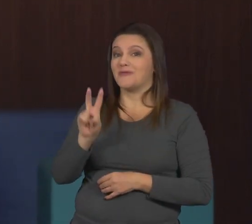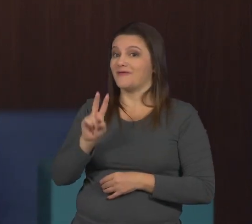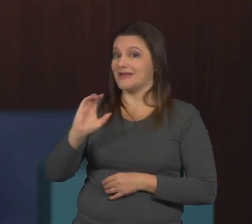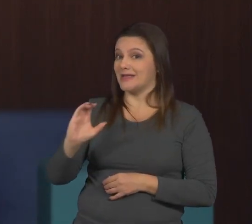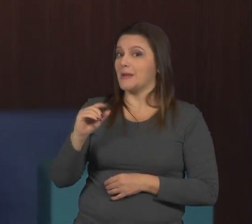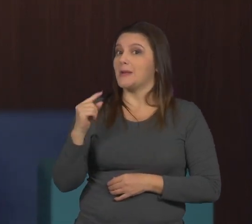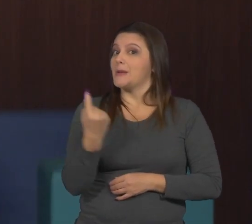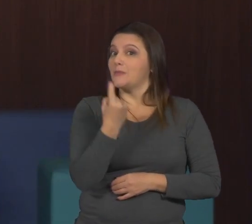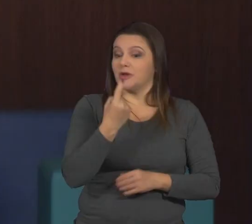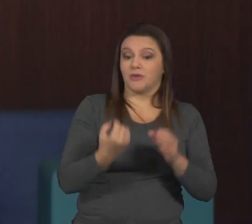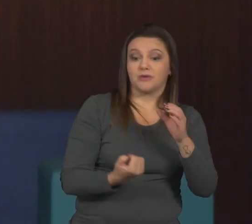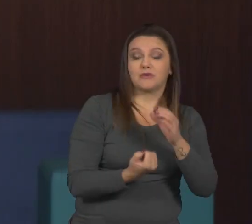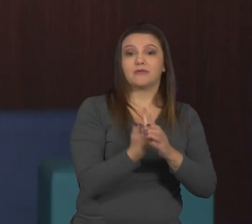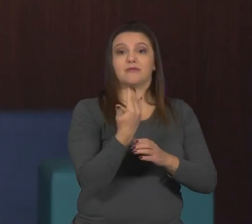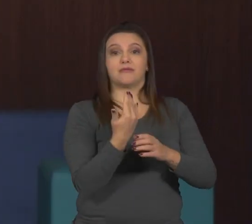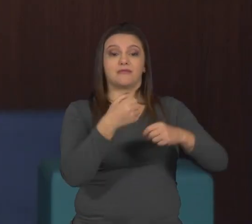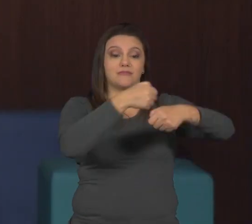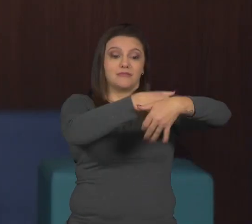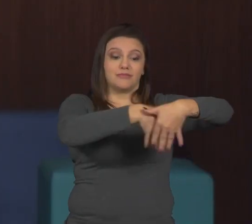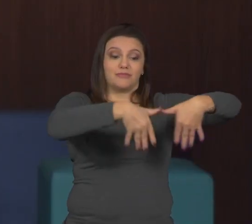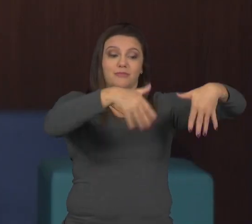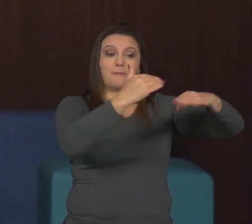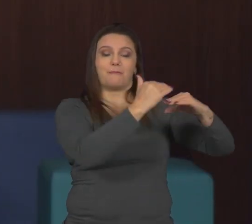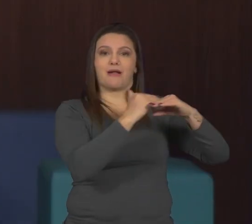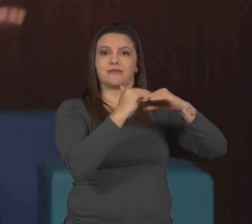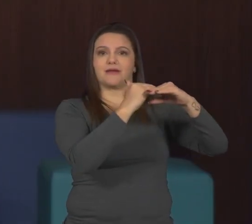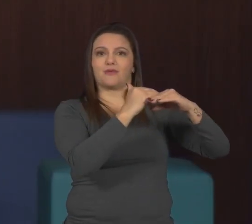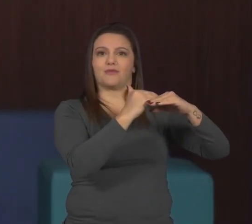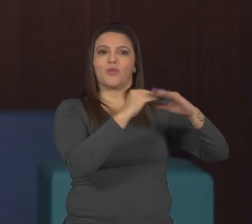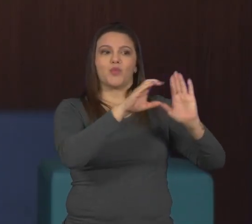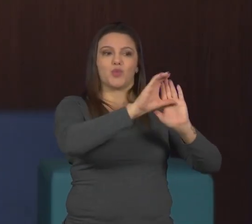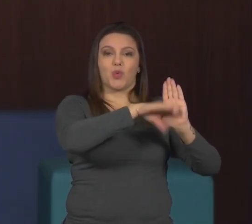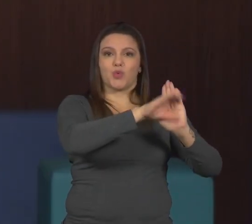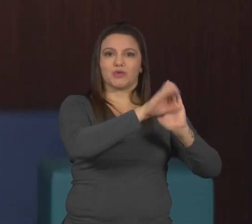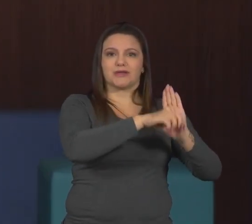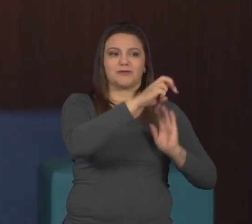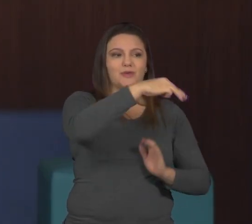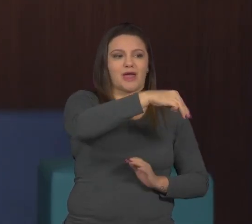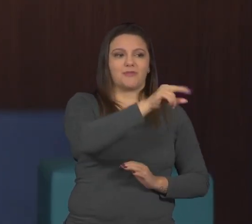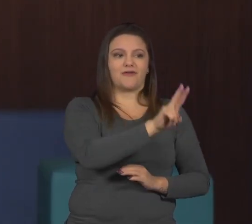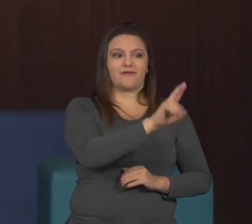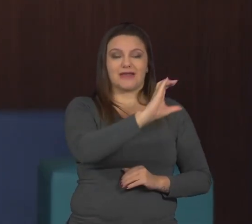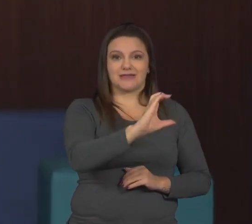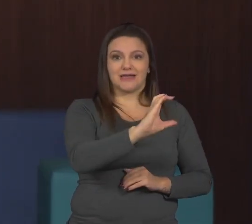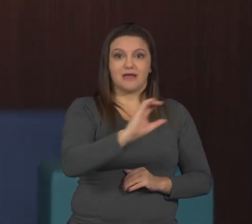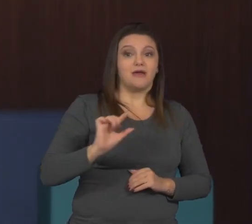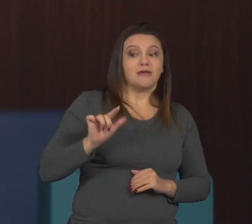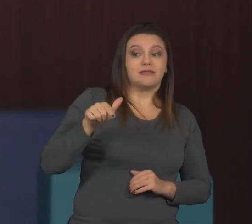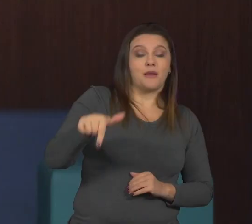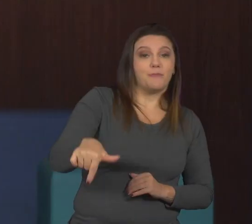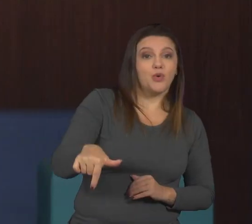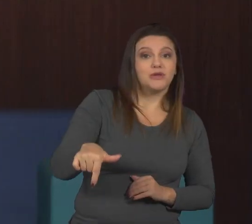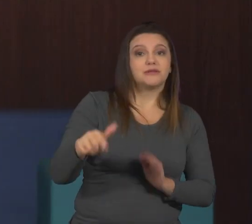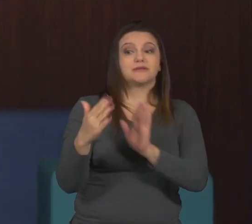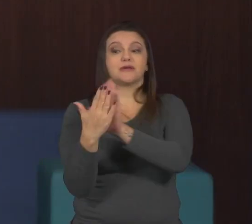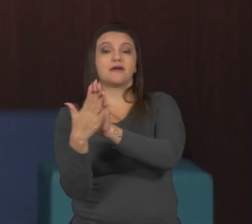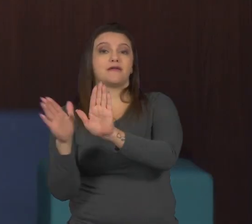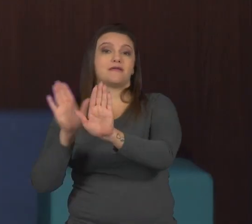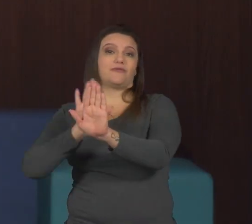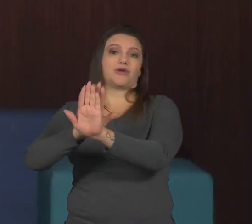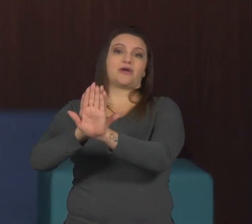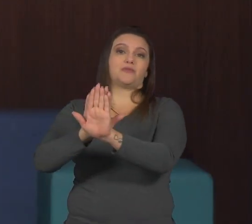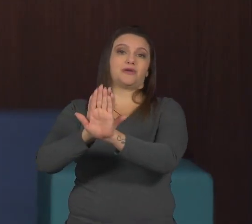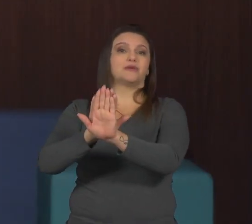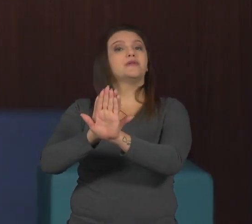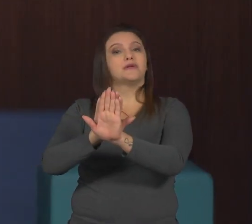padrão arquitetural MVC como um conceito e depois o framework